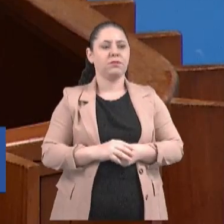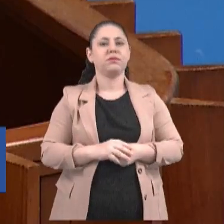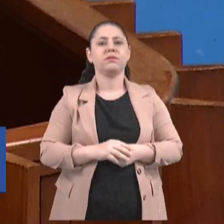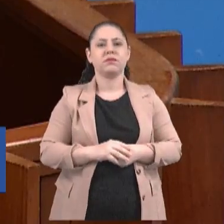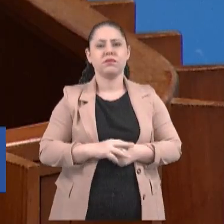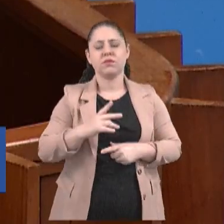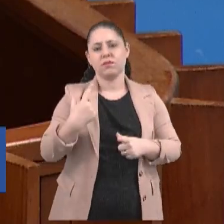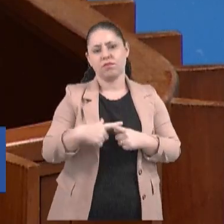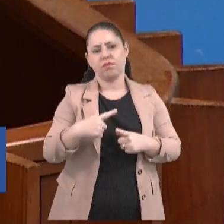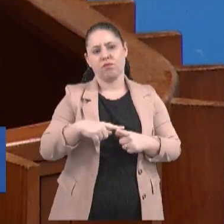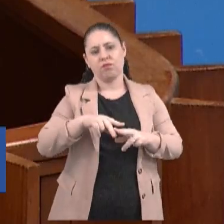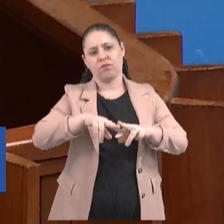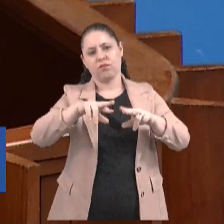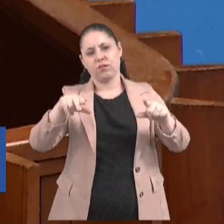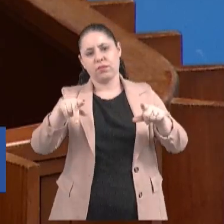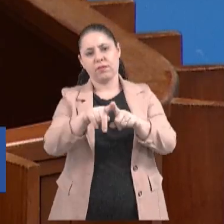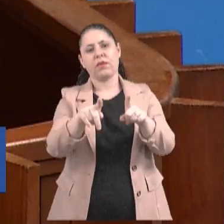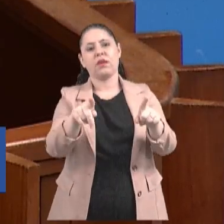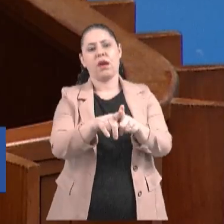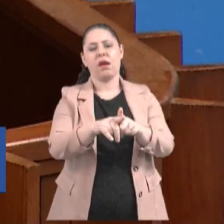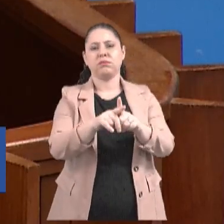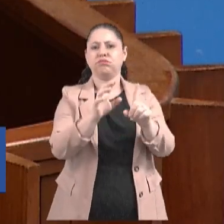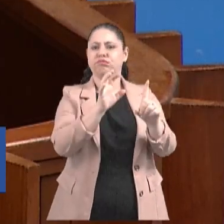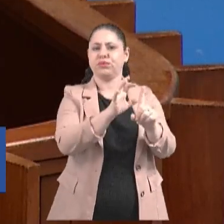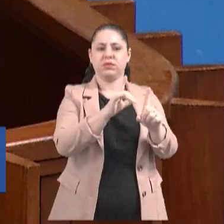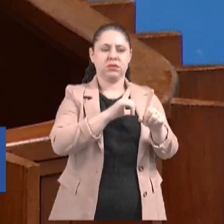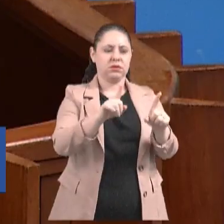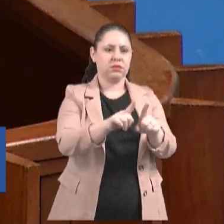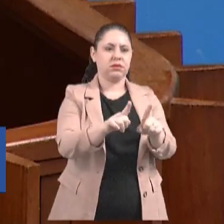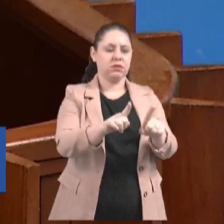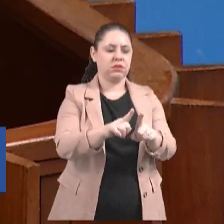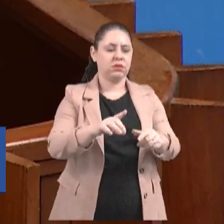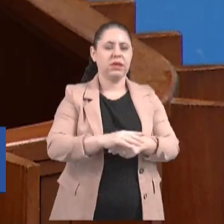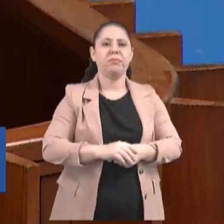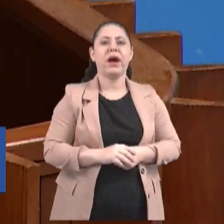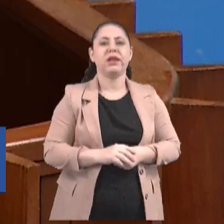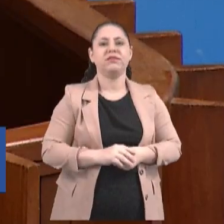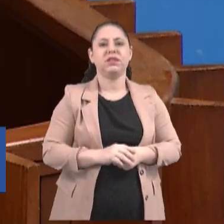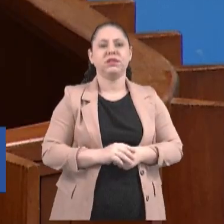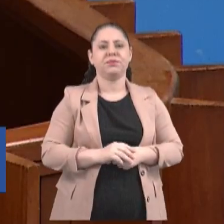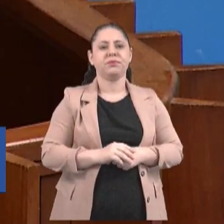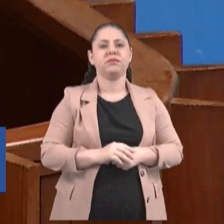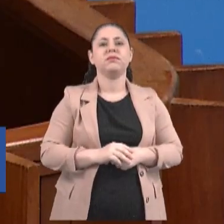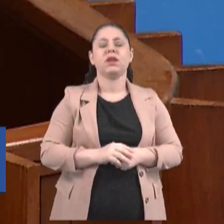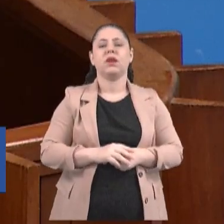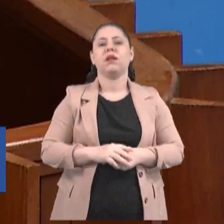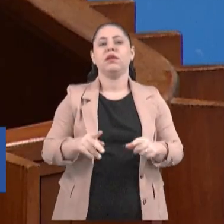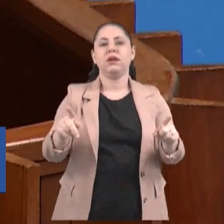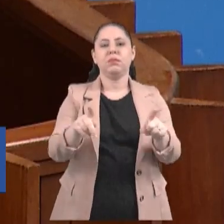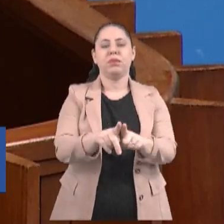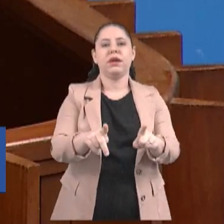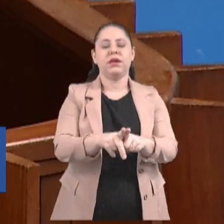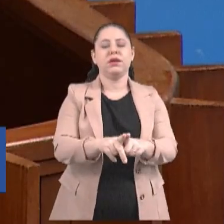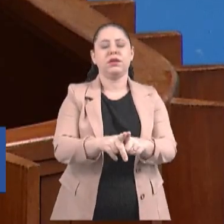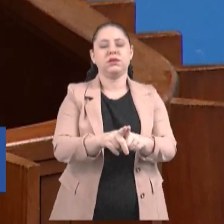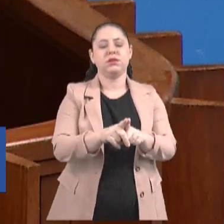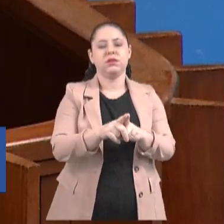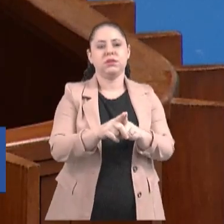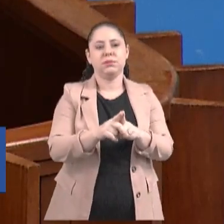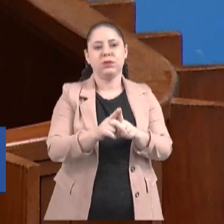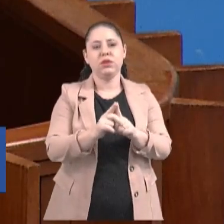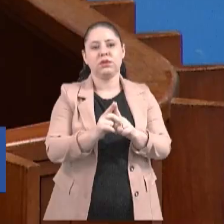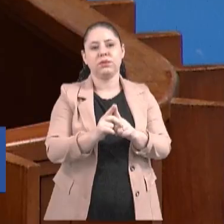sua atuação política. Ataques discriminatórios relacionados à maternidade, estado civil, aparência